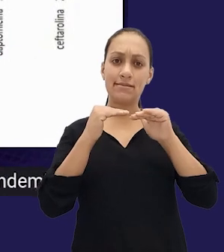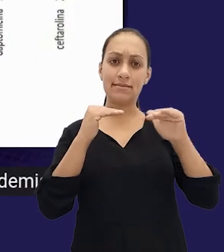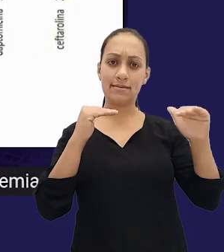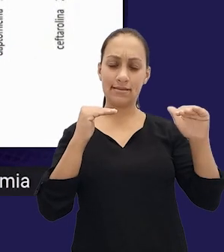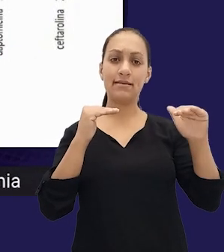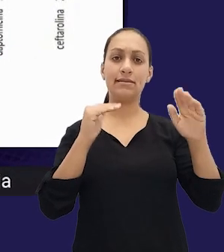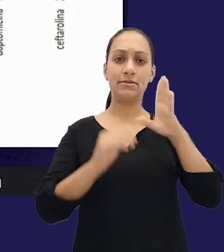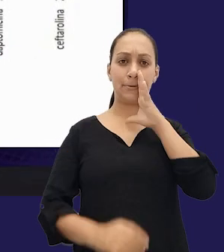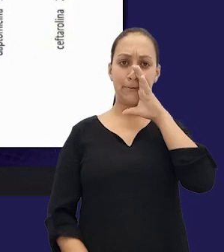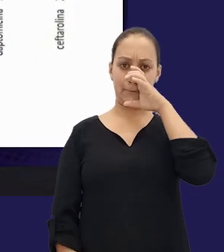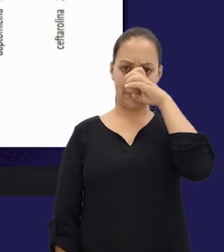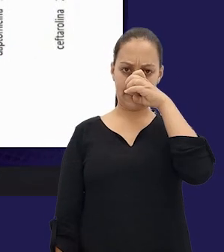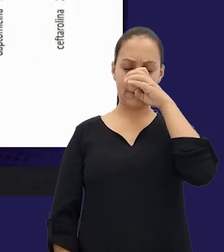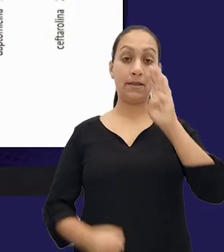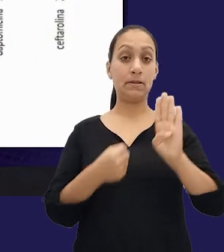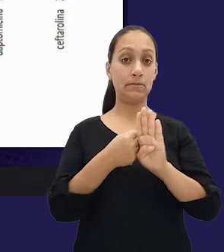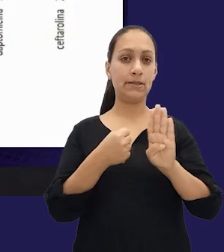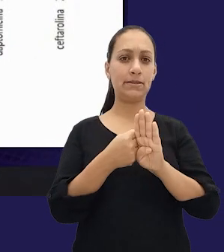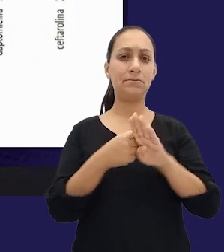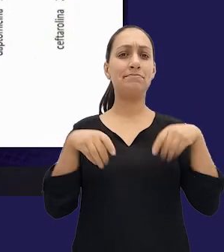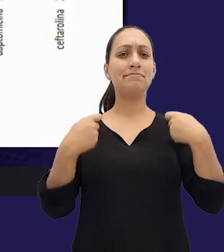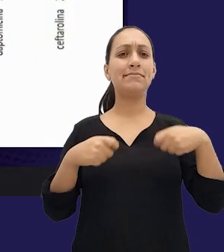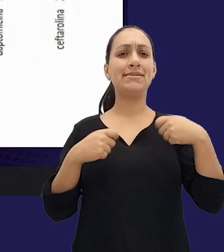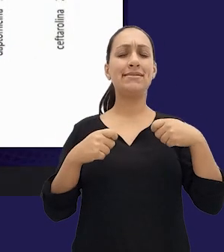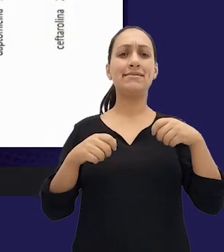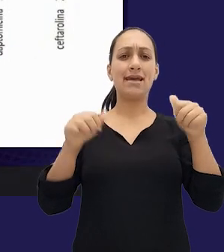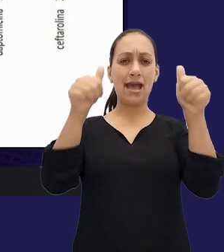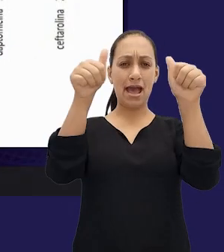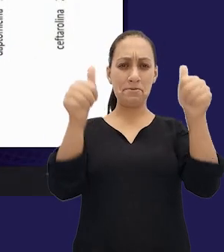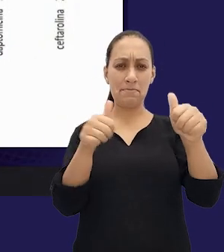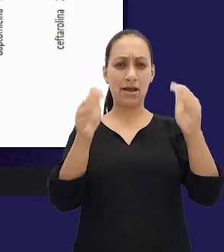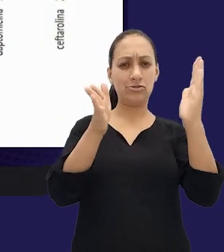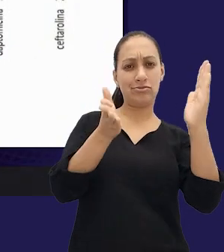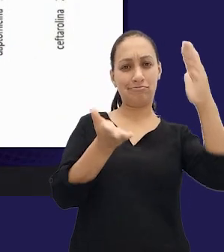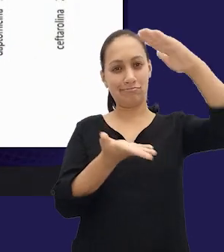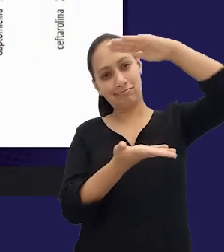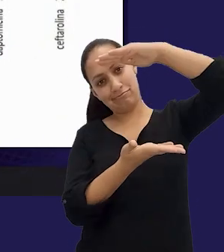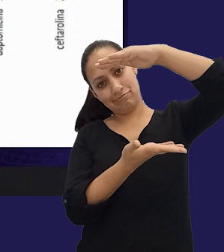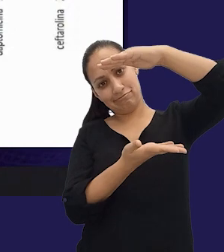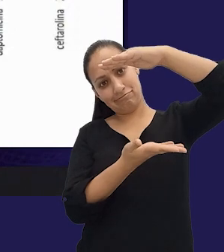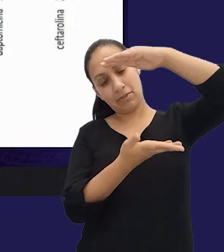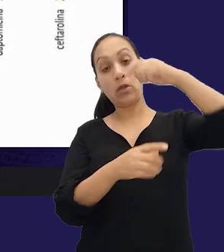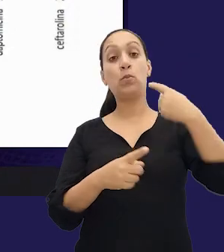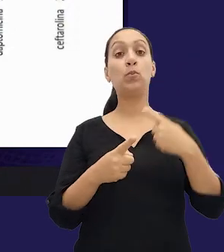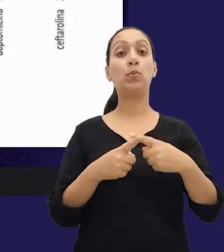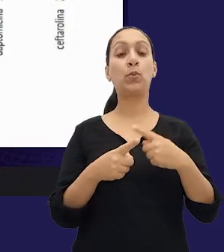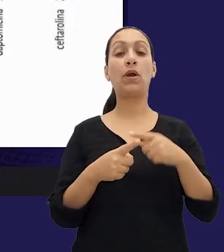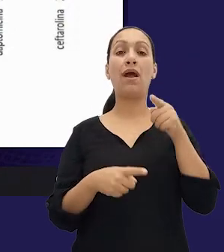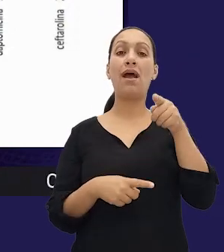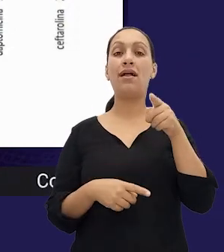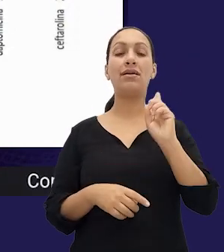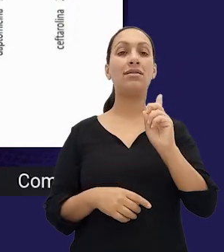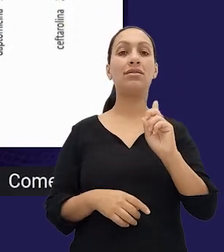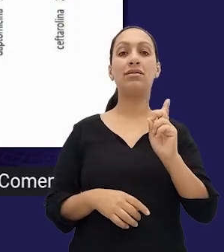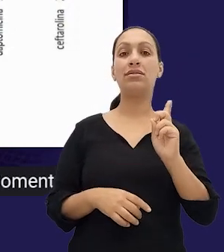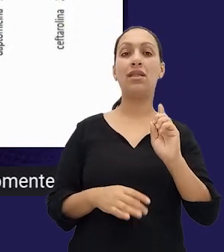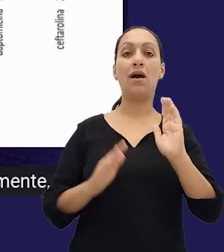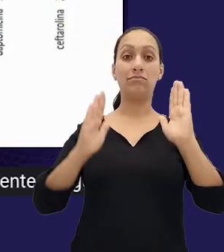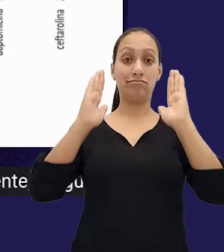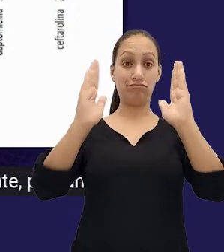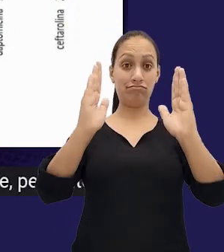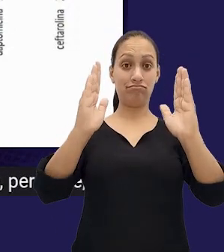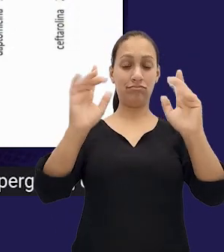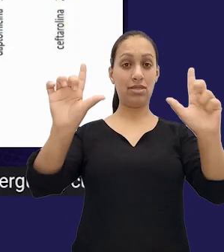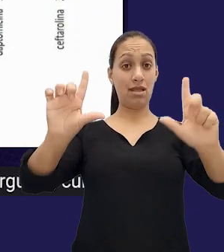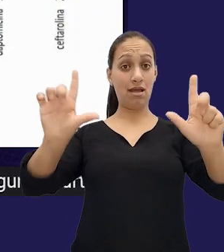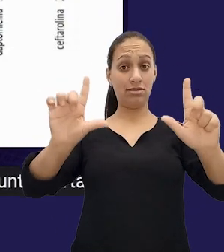resistência bacteriana, eu tive que colocar essa imagem assim de lado, né, porque ela não ficava inteira, né, na